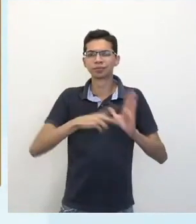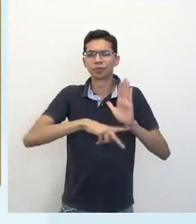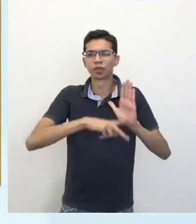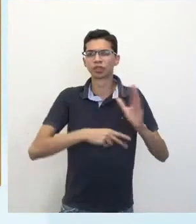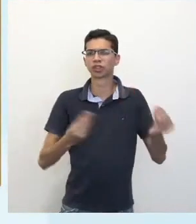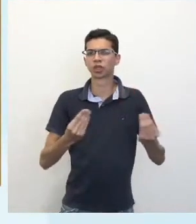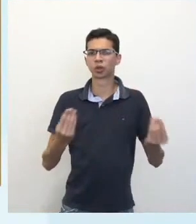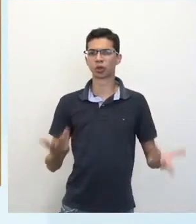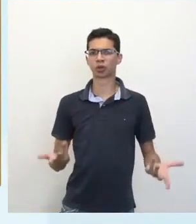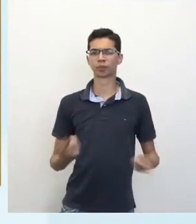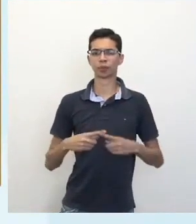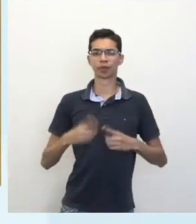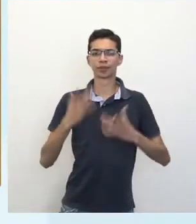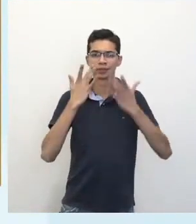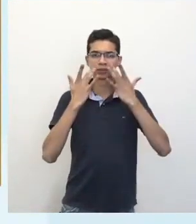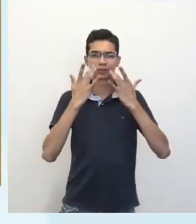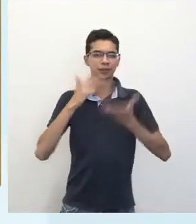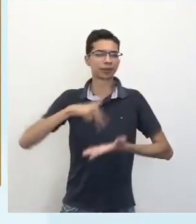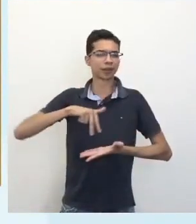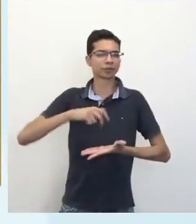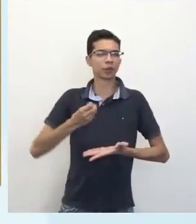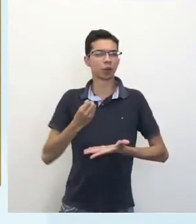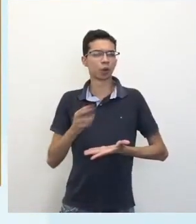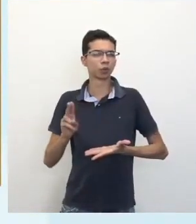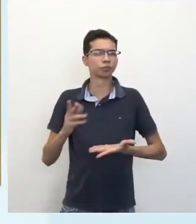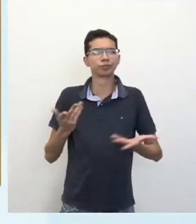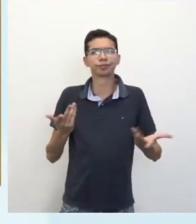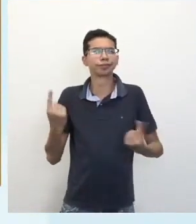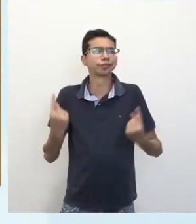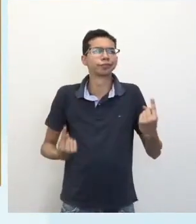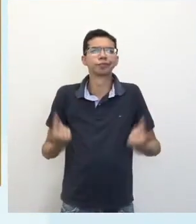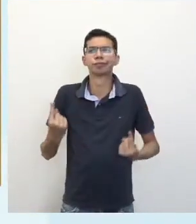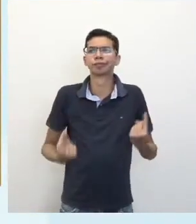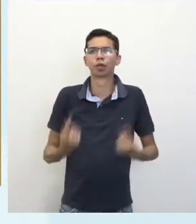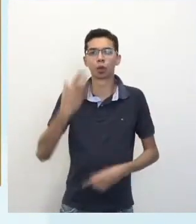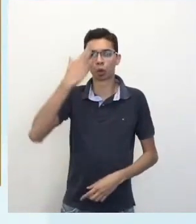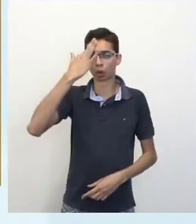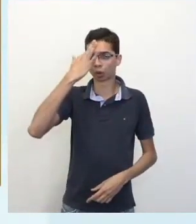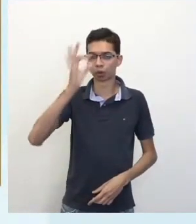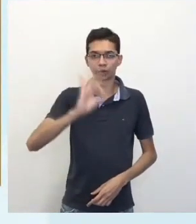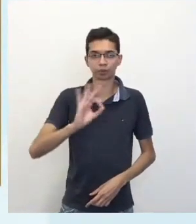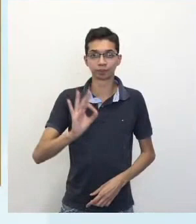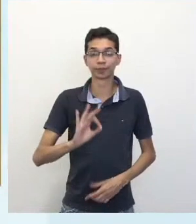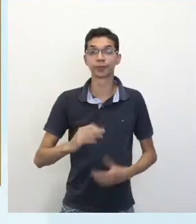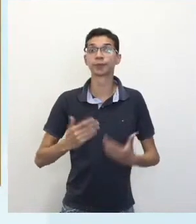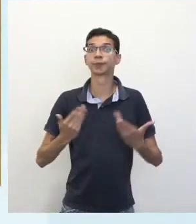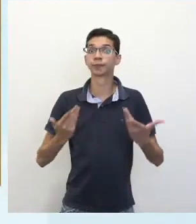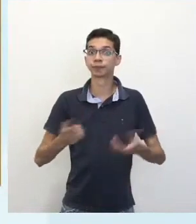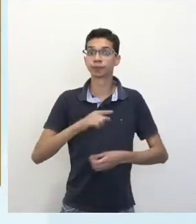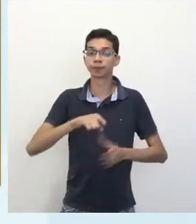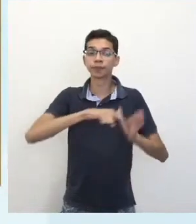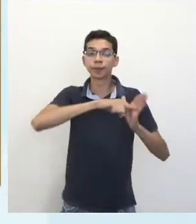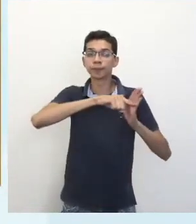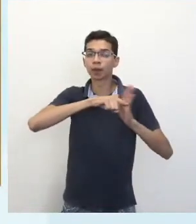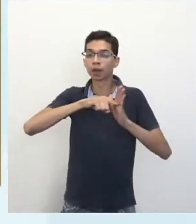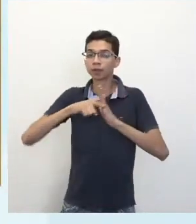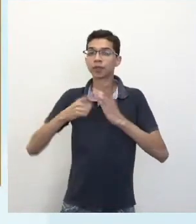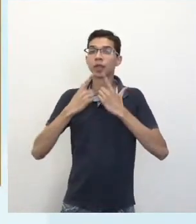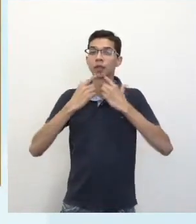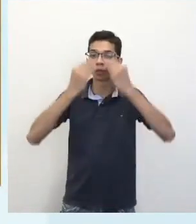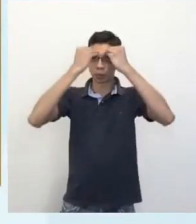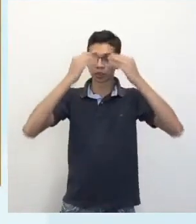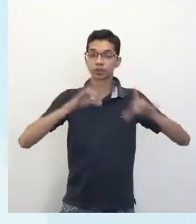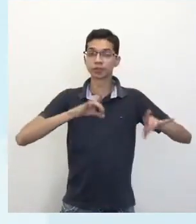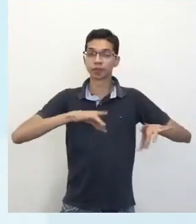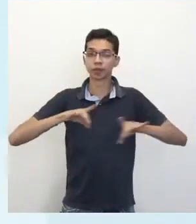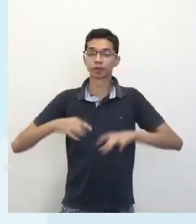Ela está querendo fazer um espetáculo de dança ou de teatro? Tá? Então, gente, pesquisem as terminologias, as linguagens técnicas.